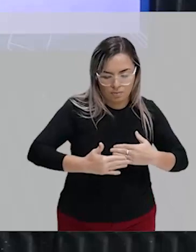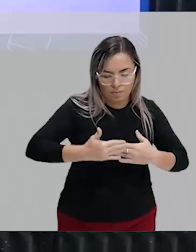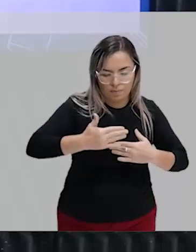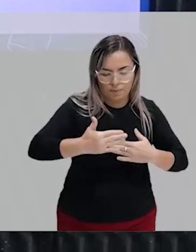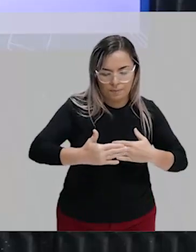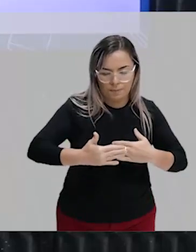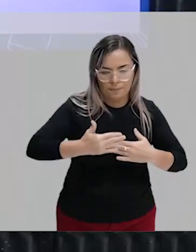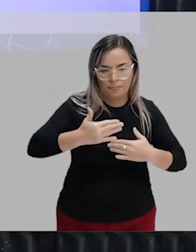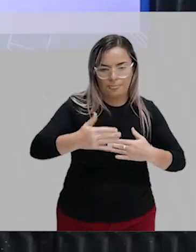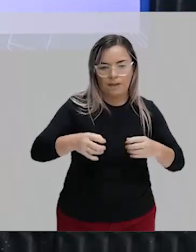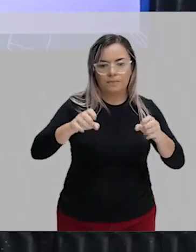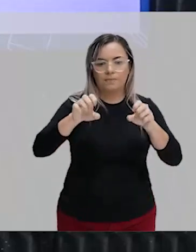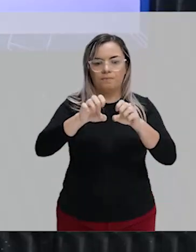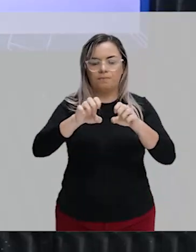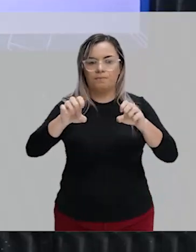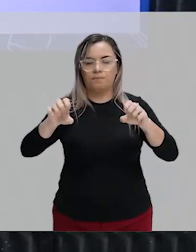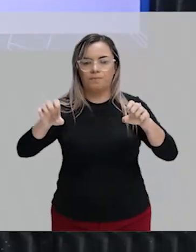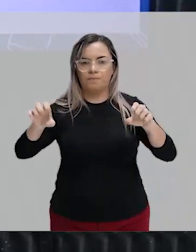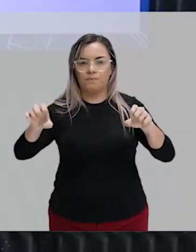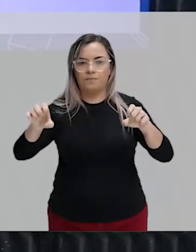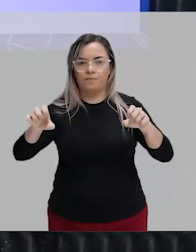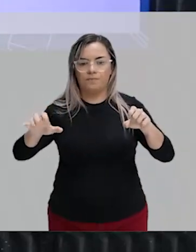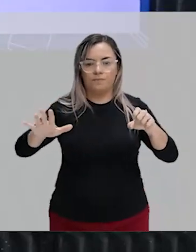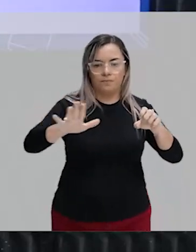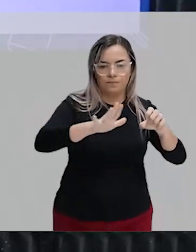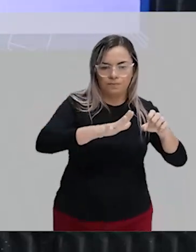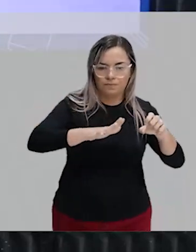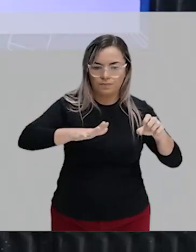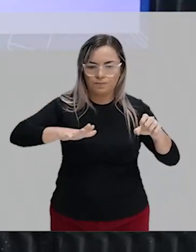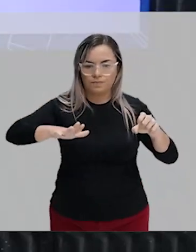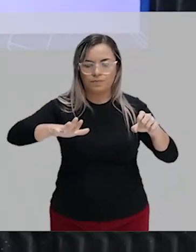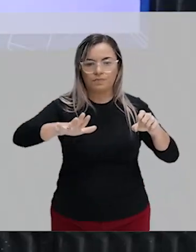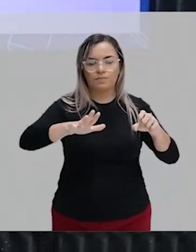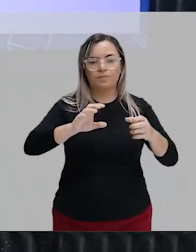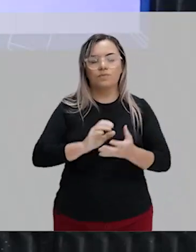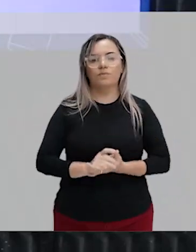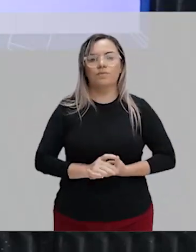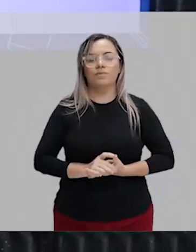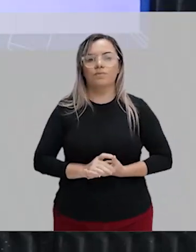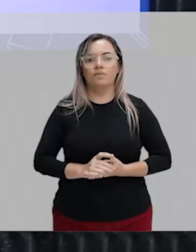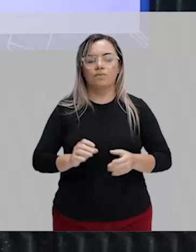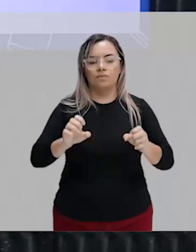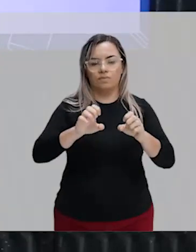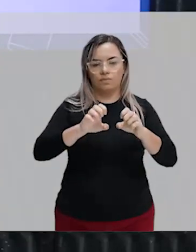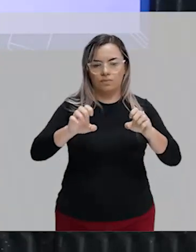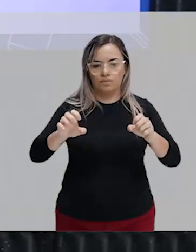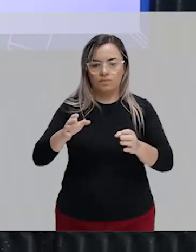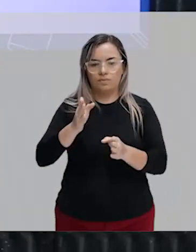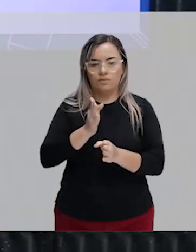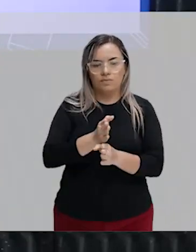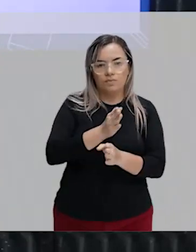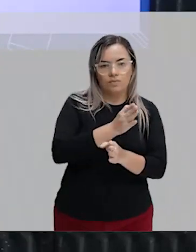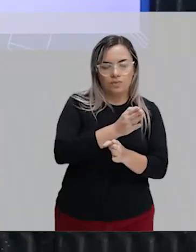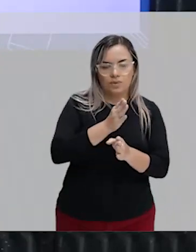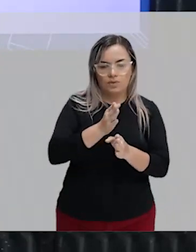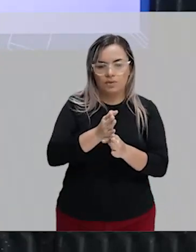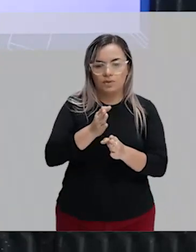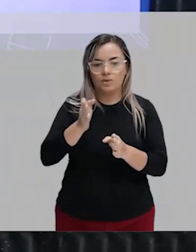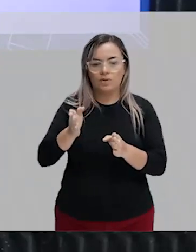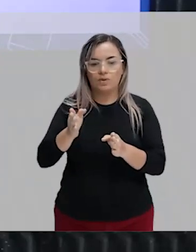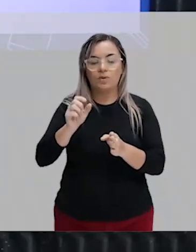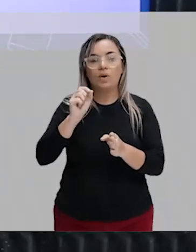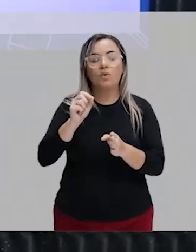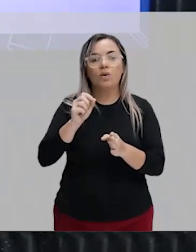uma estrutura espacial, tá? Ou seja, uma estrutura bidimensional. Essa